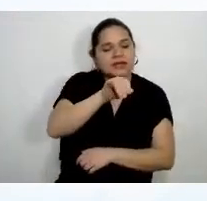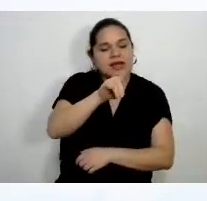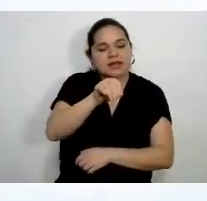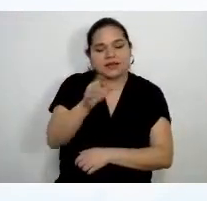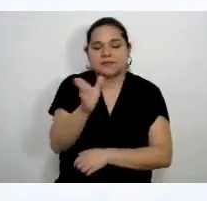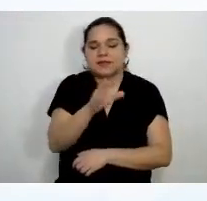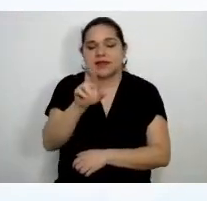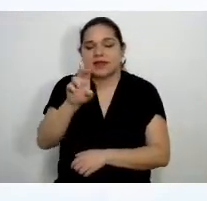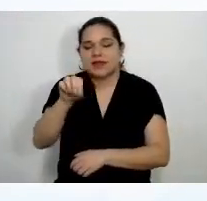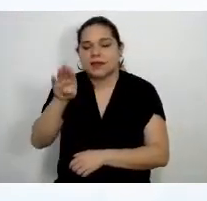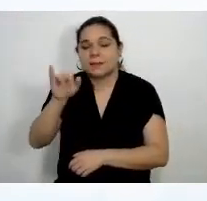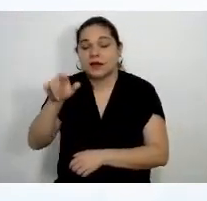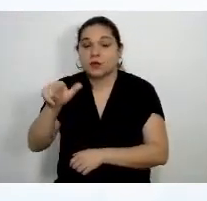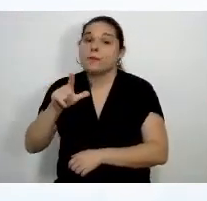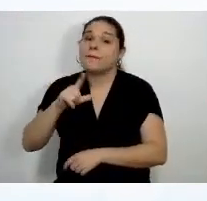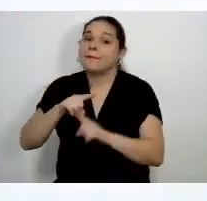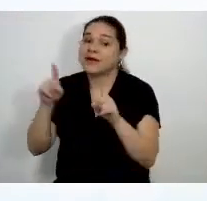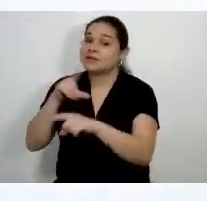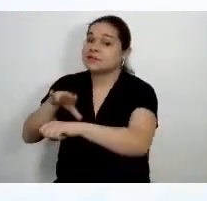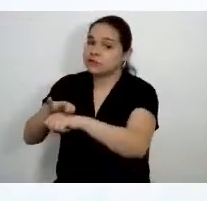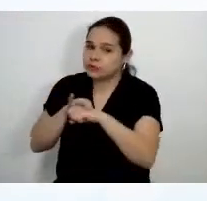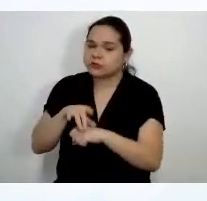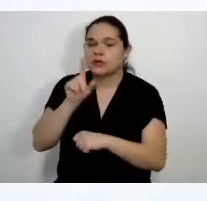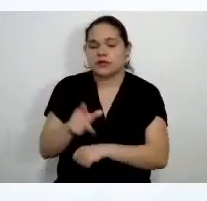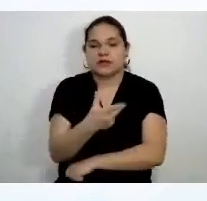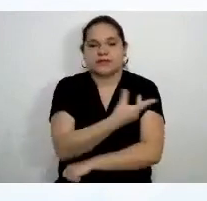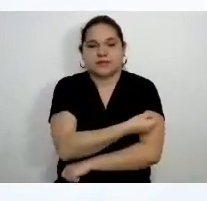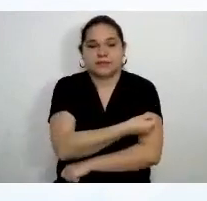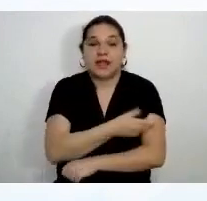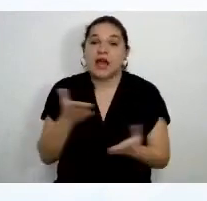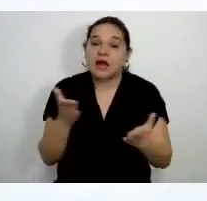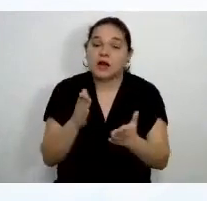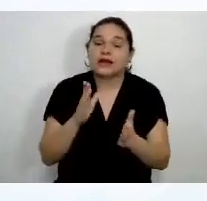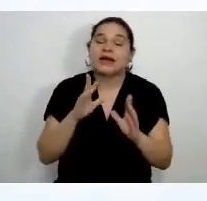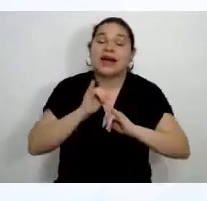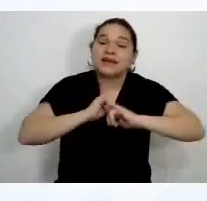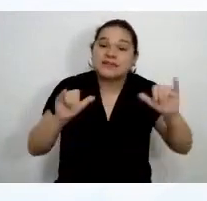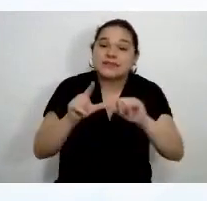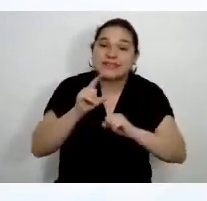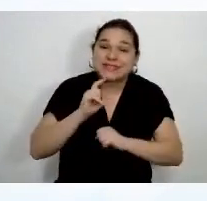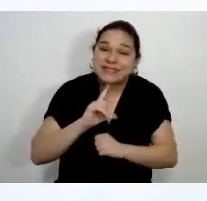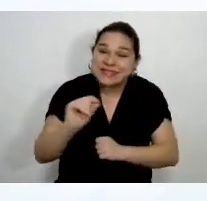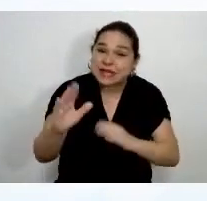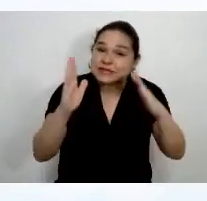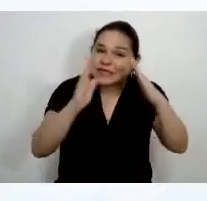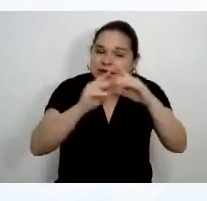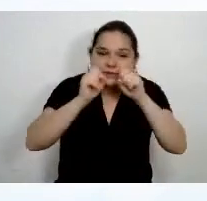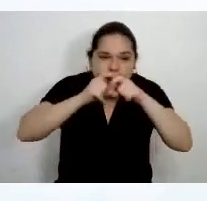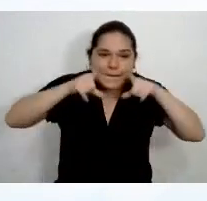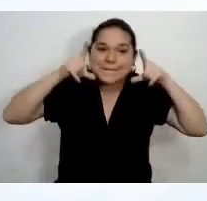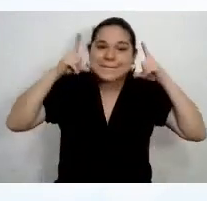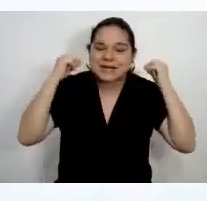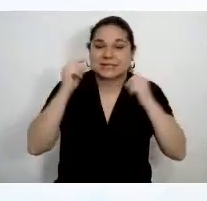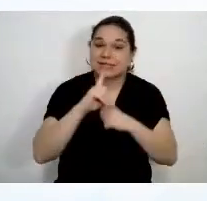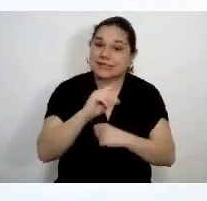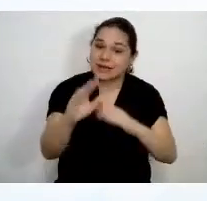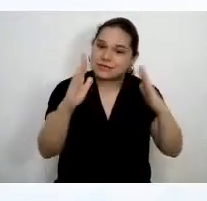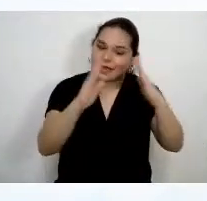não deixe de usar máscara. Saiu de casa, máscara. Máscara, sempre máscara. Se